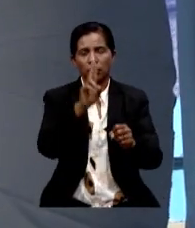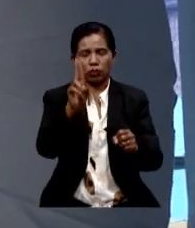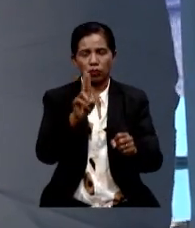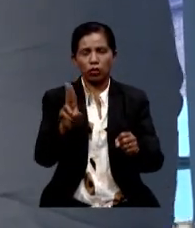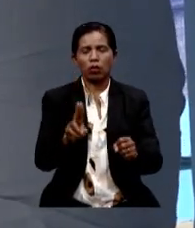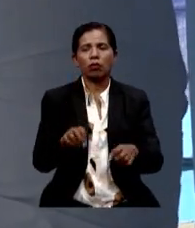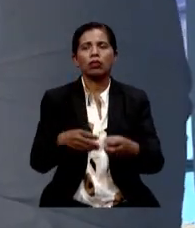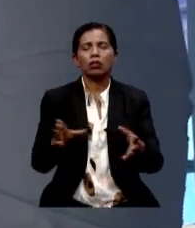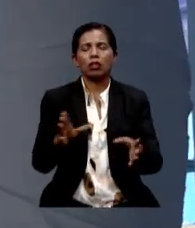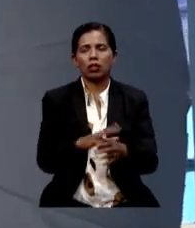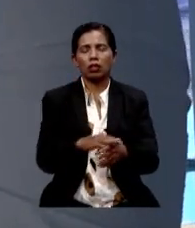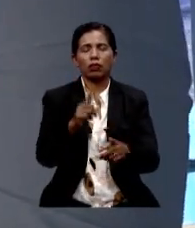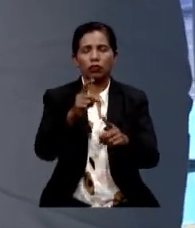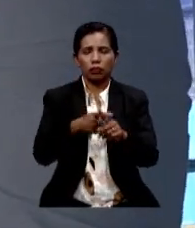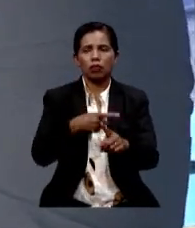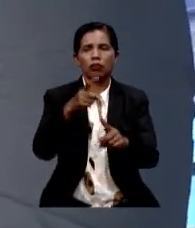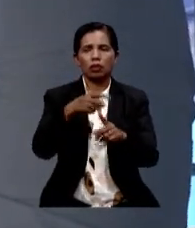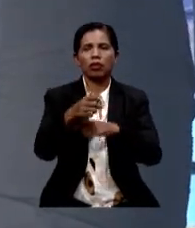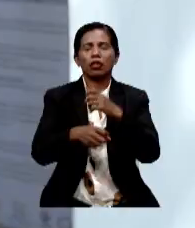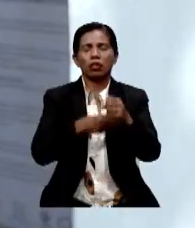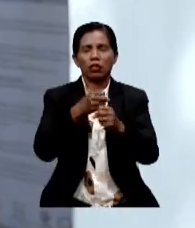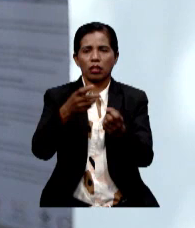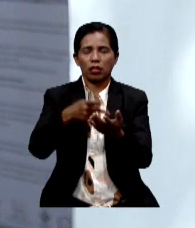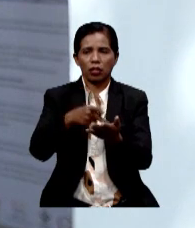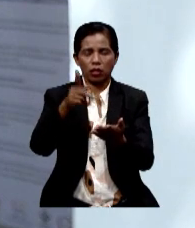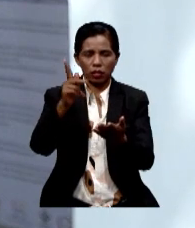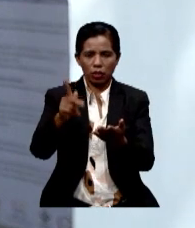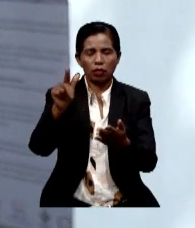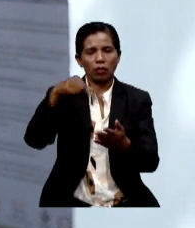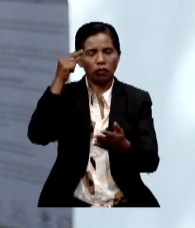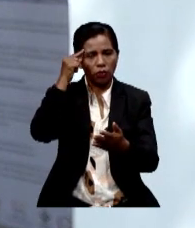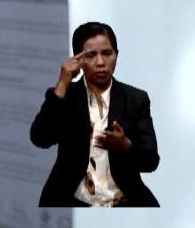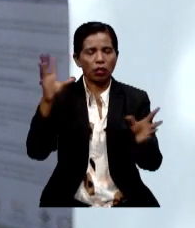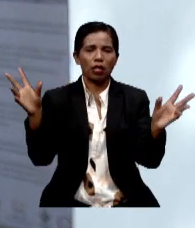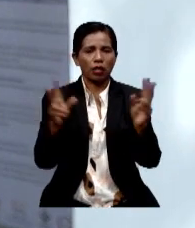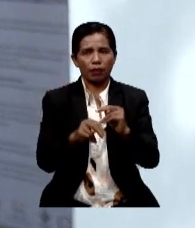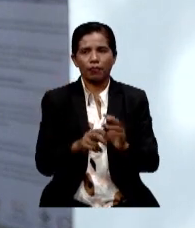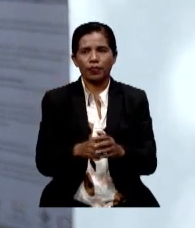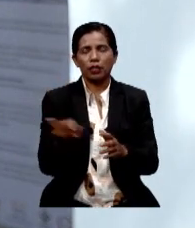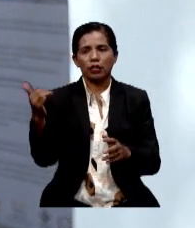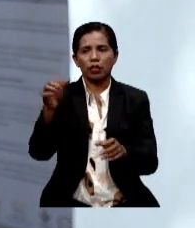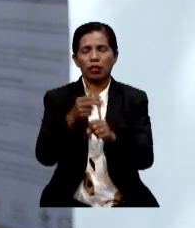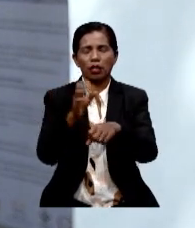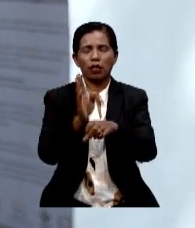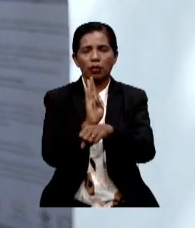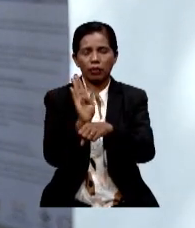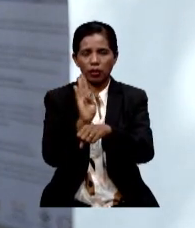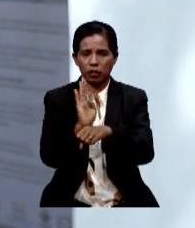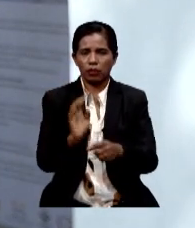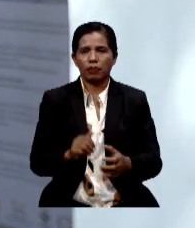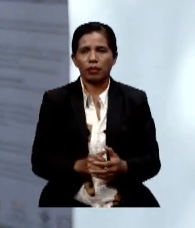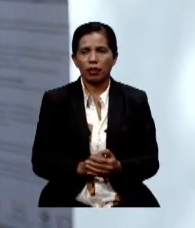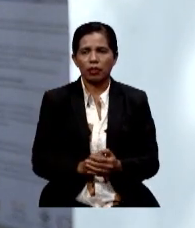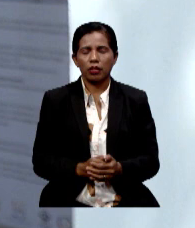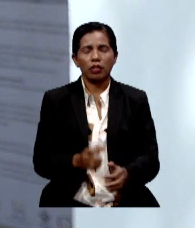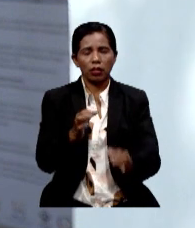nossa área. Fulfulan gantinantina se rehe selo arrendamento ba governo gala. Tamba se rana ba se rehalo negocio.